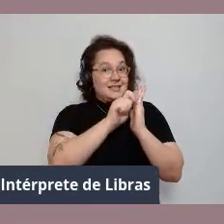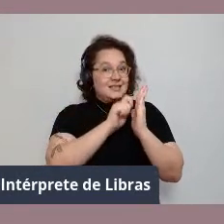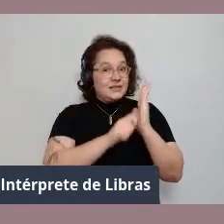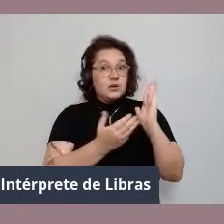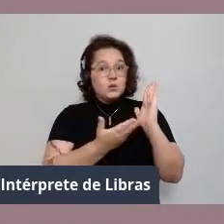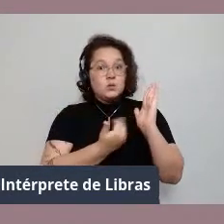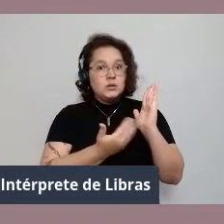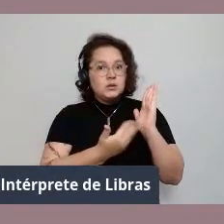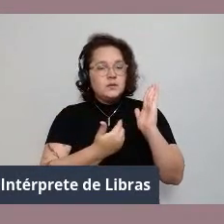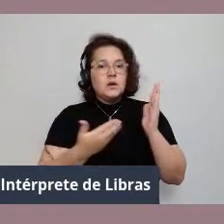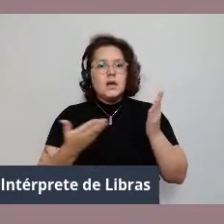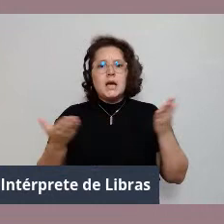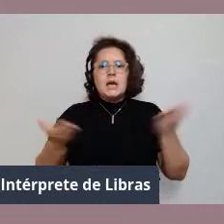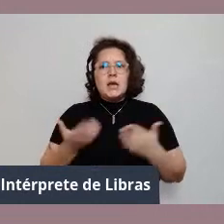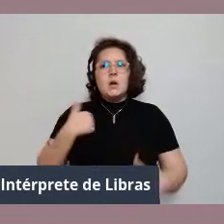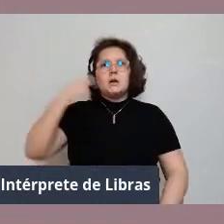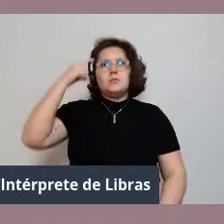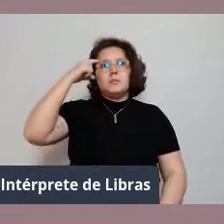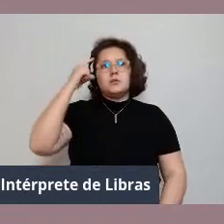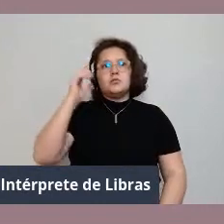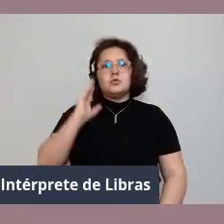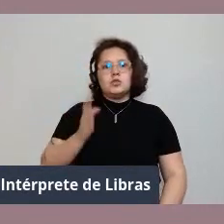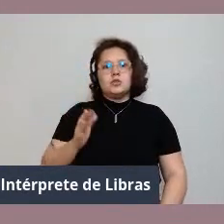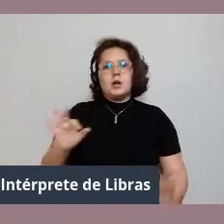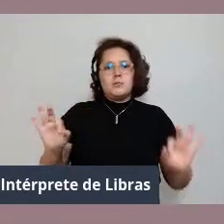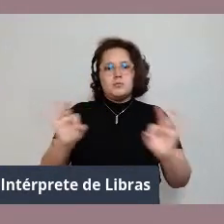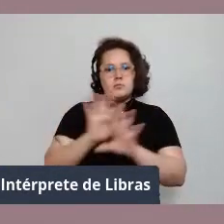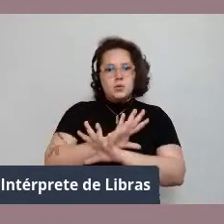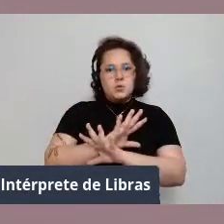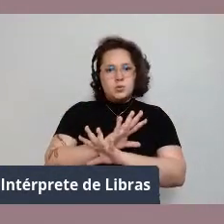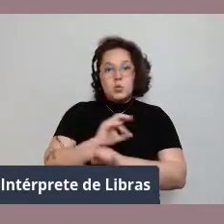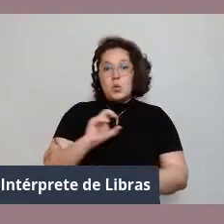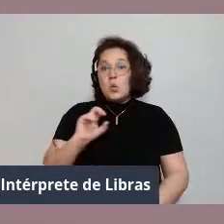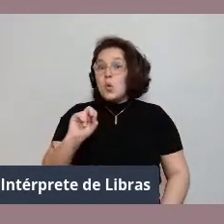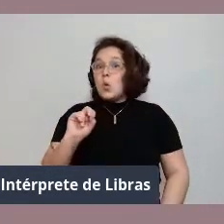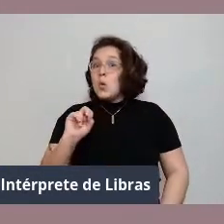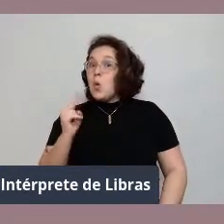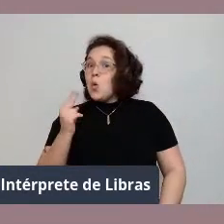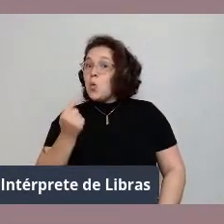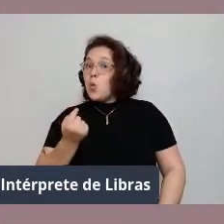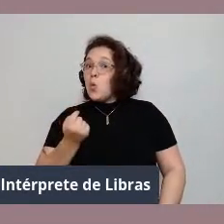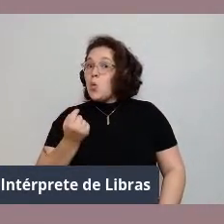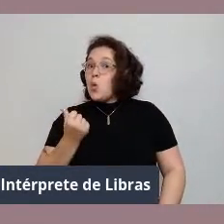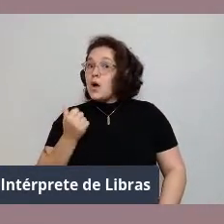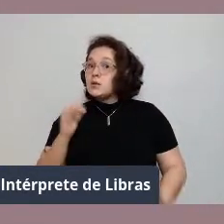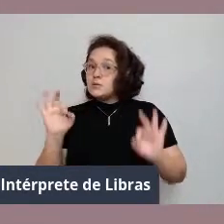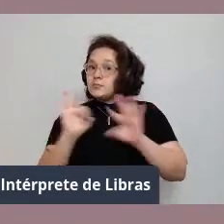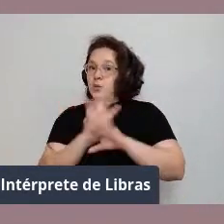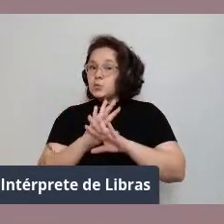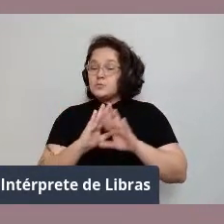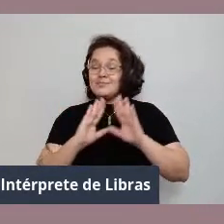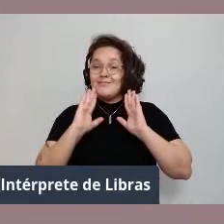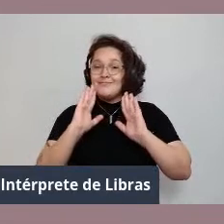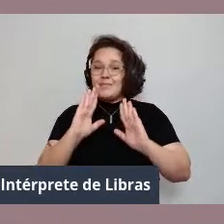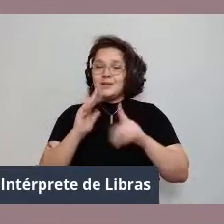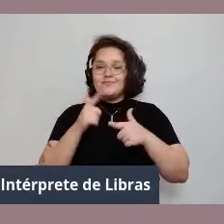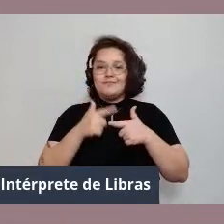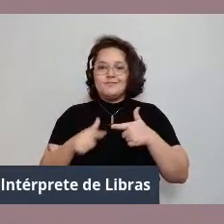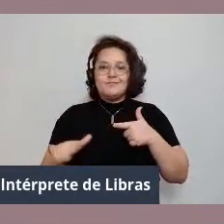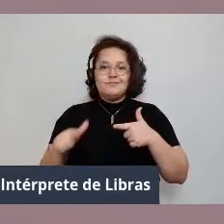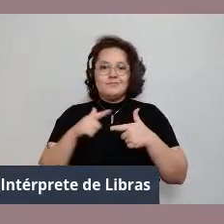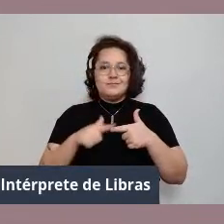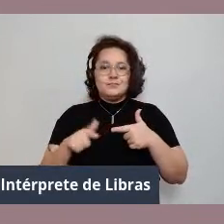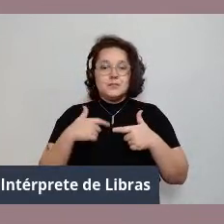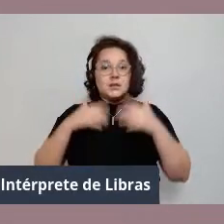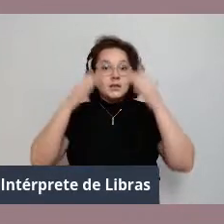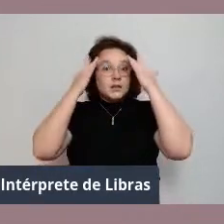agora achava que estava pronto. Ou quase. Mas tinha um problema. Não sabia como